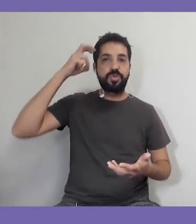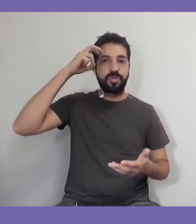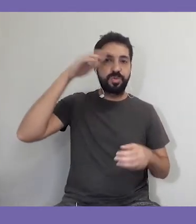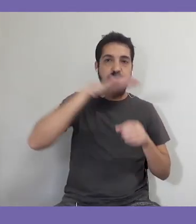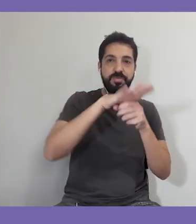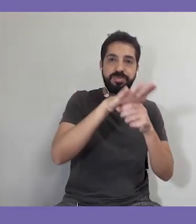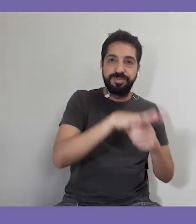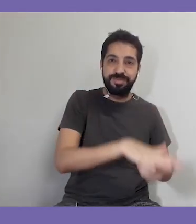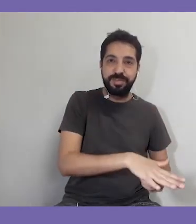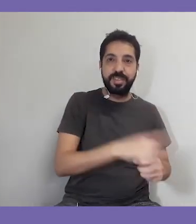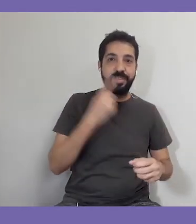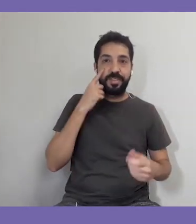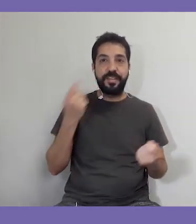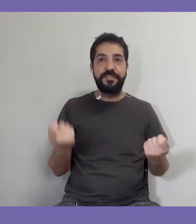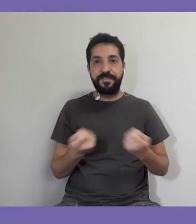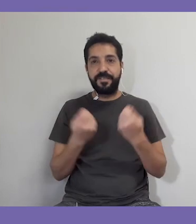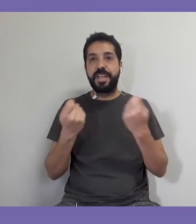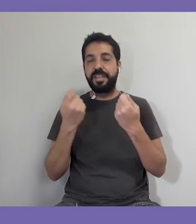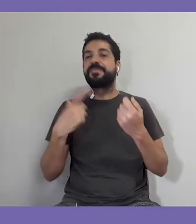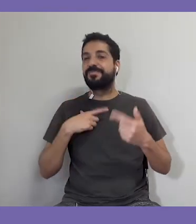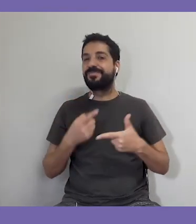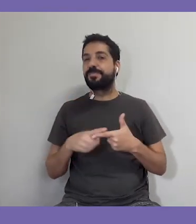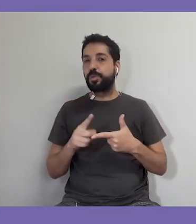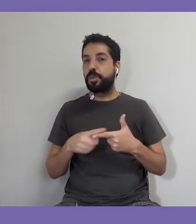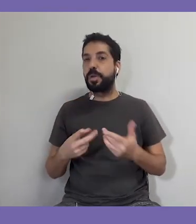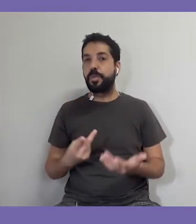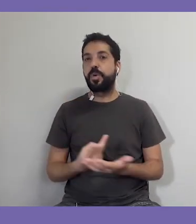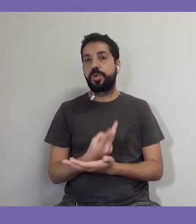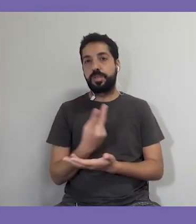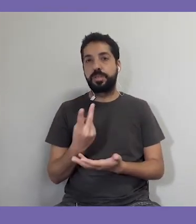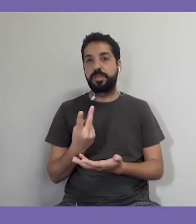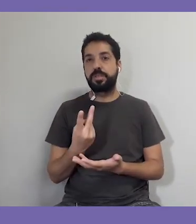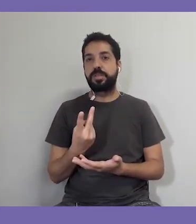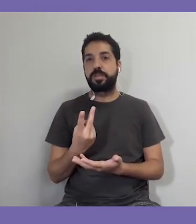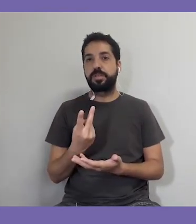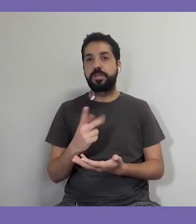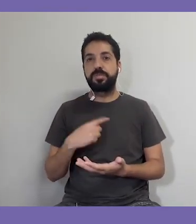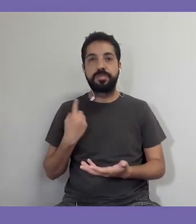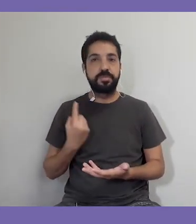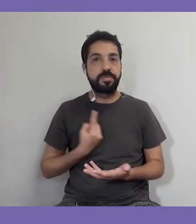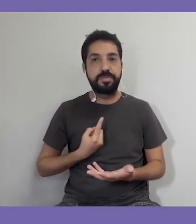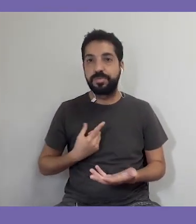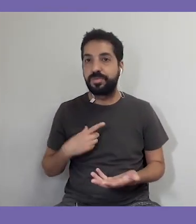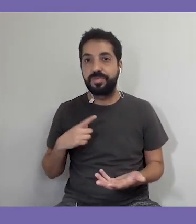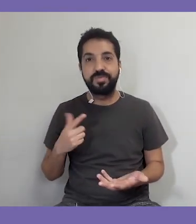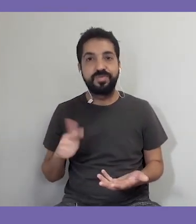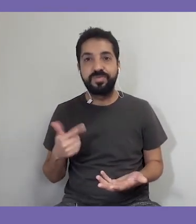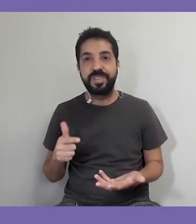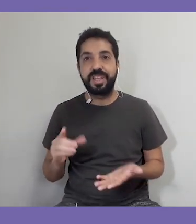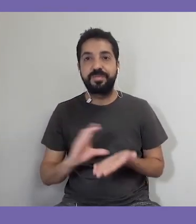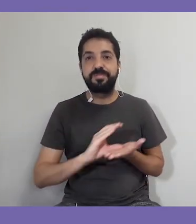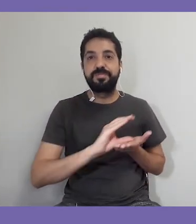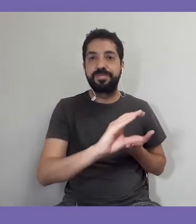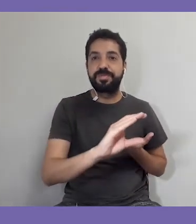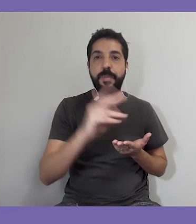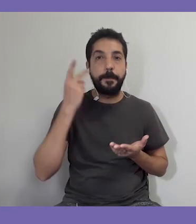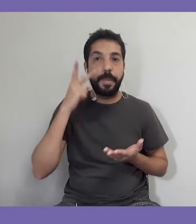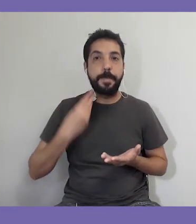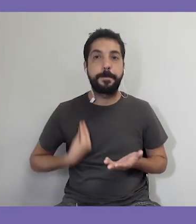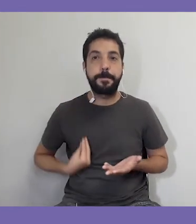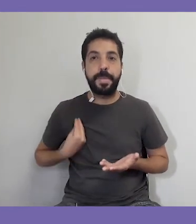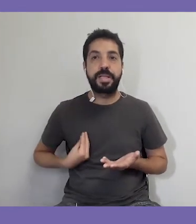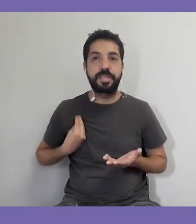cultura, a gente vê que os festivais eles passam por alguns problemas, né? A gente não tem muita verba